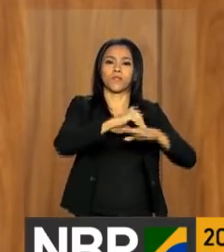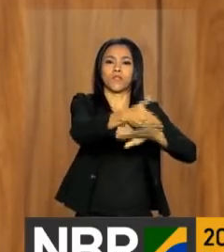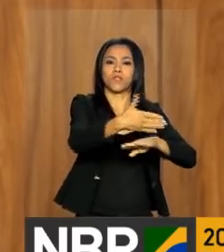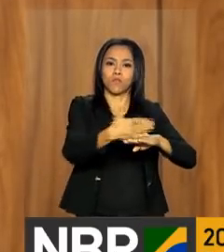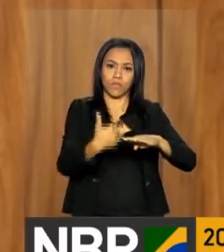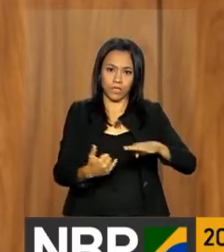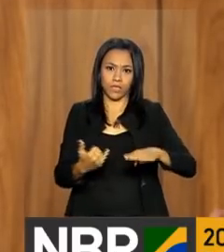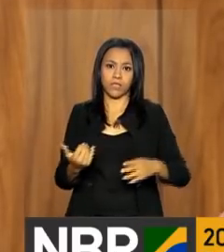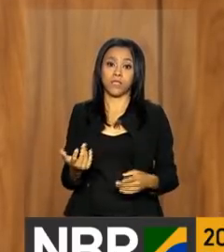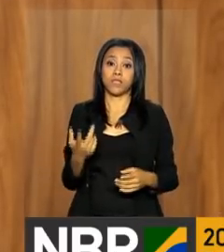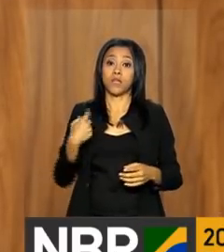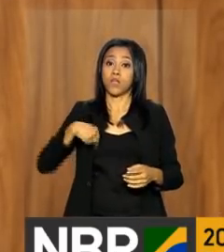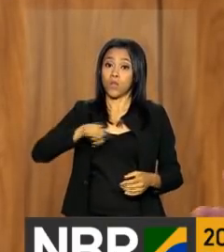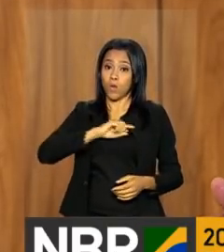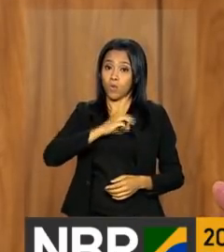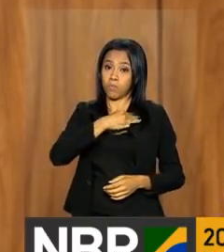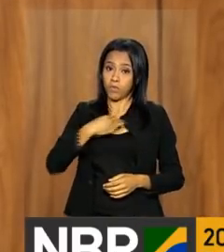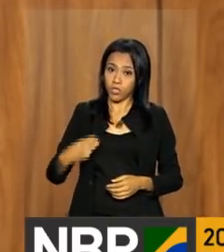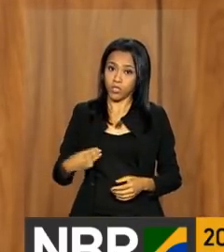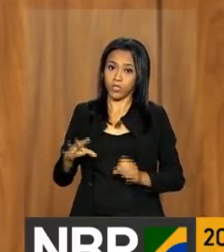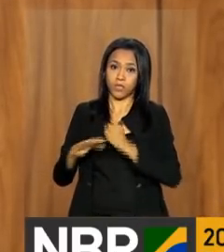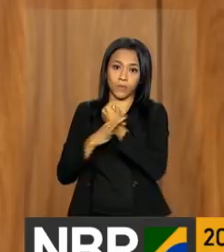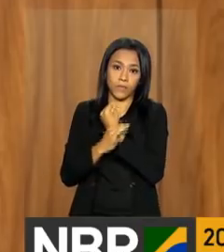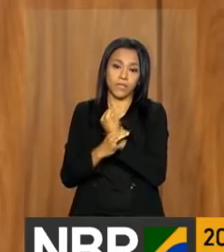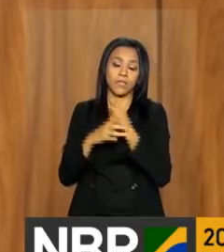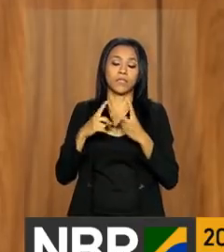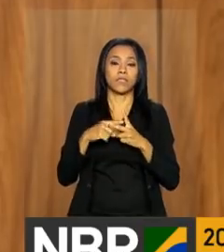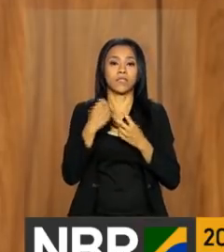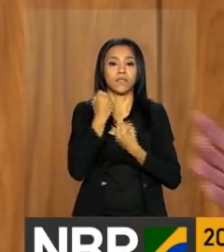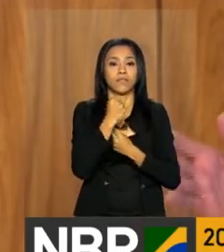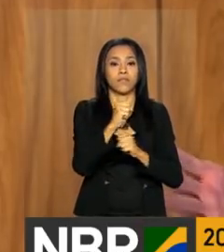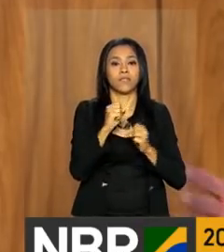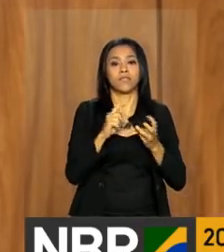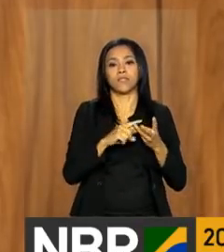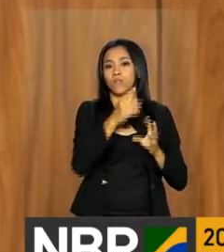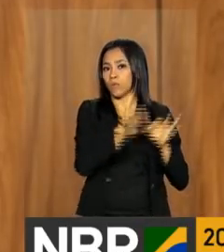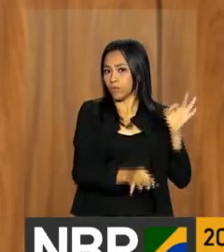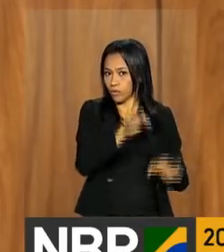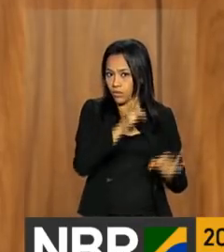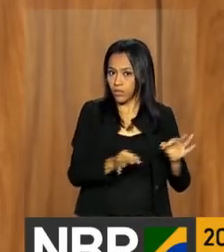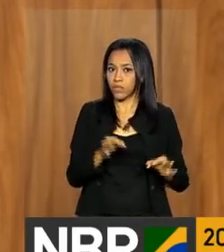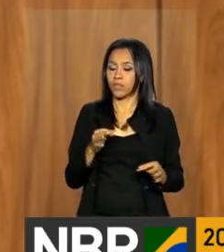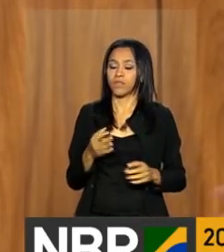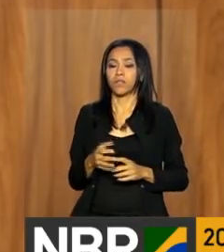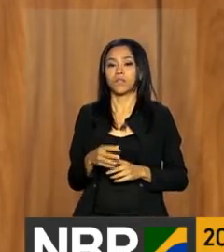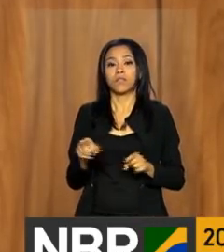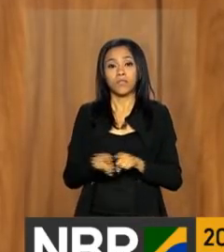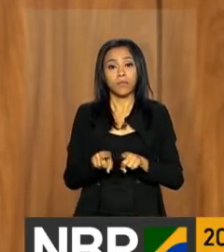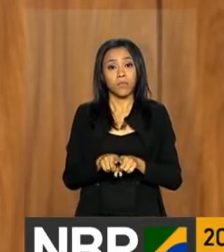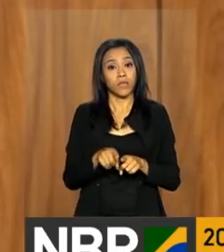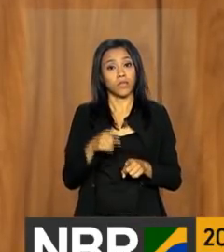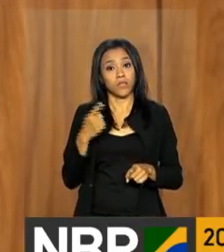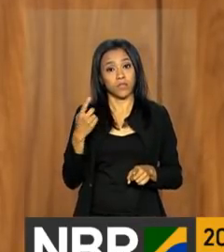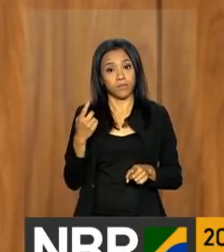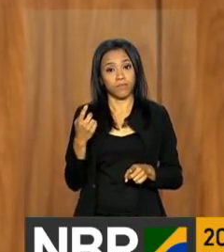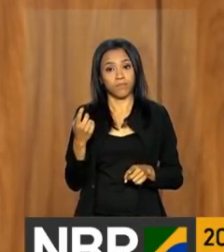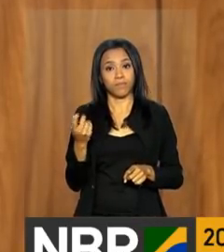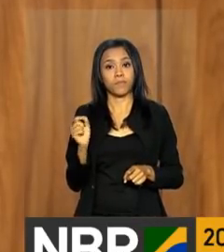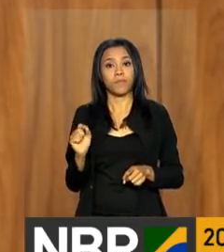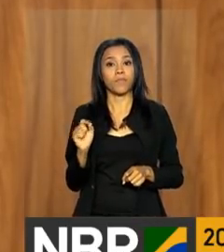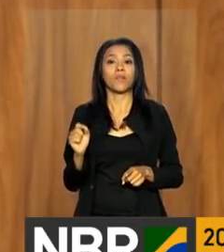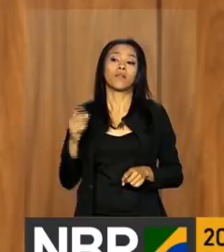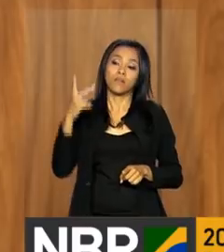Nossos ministros da Segurança, da Defesa, da Justiça e, de igual maneira, os seus homólogos, no caso